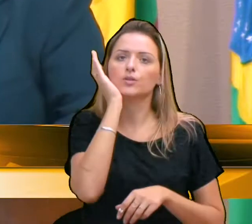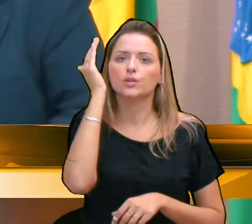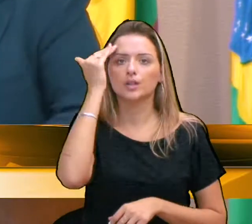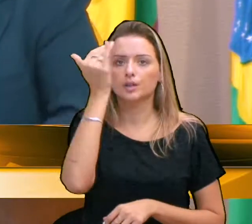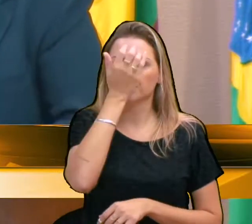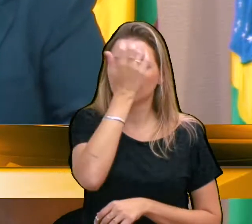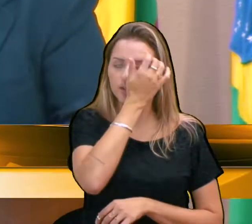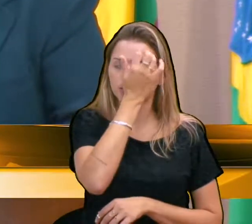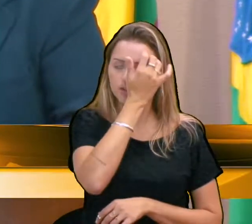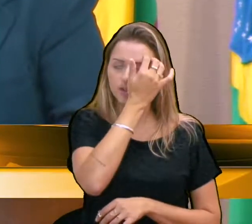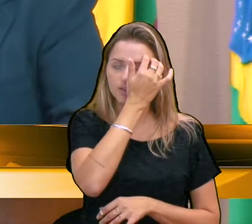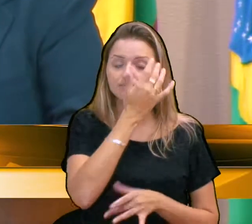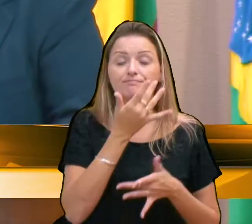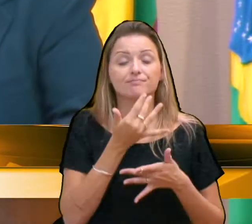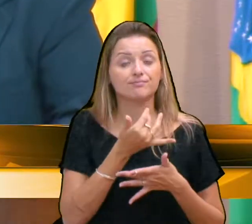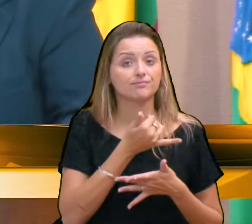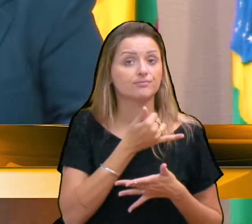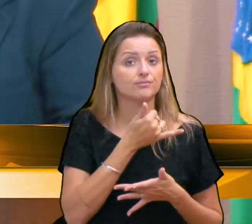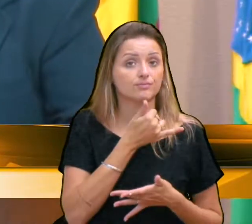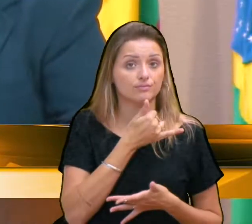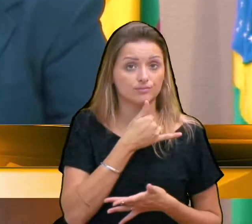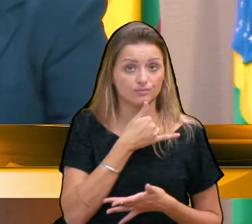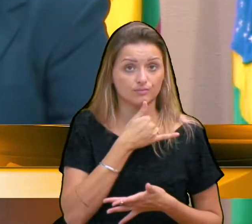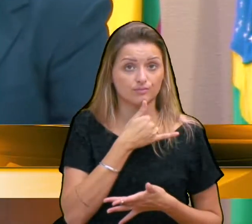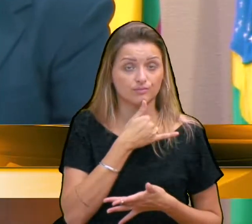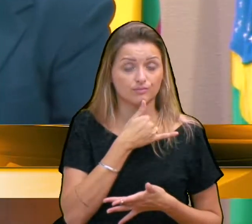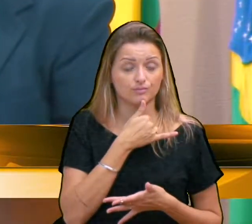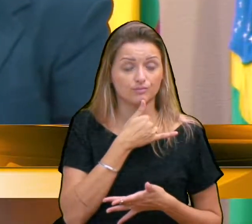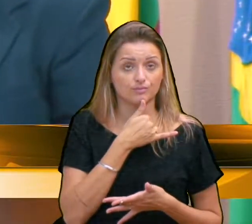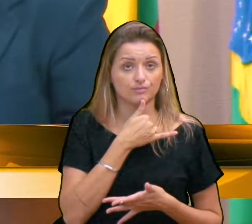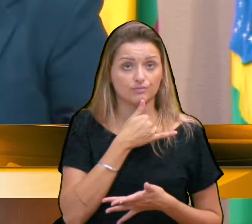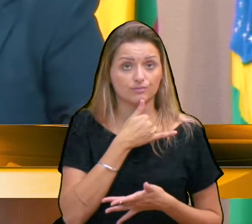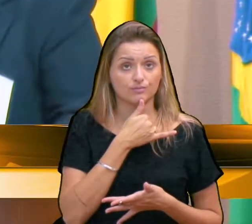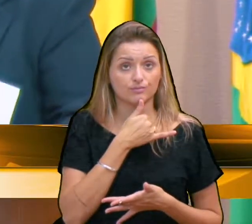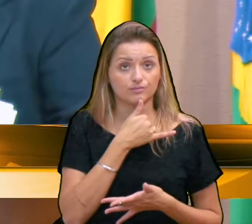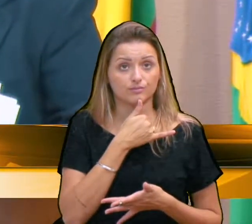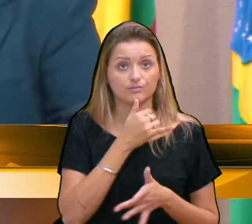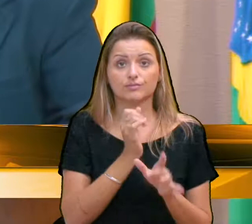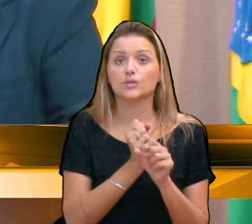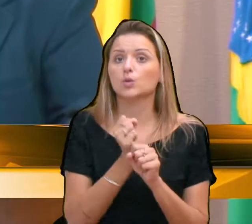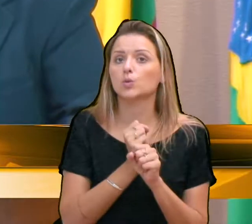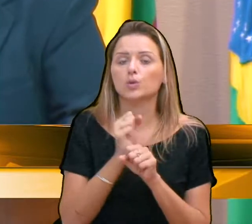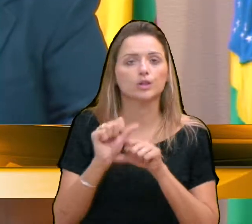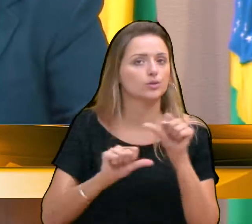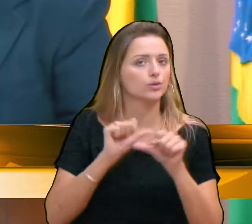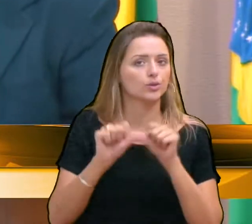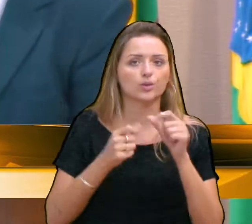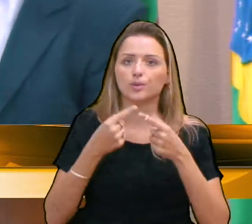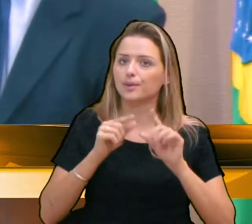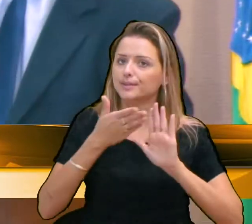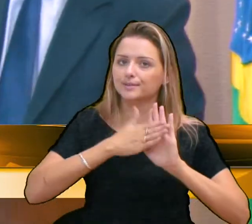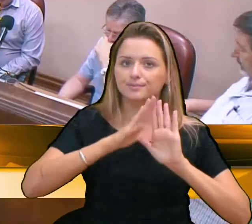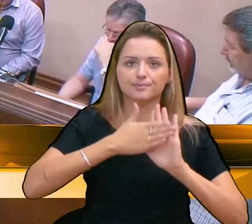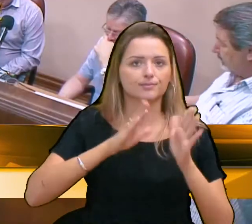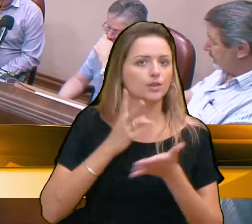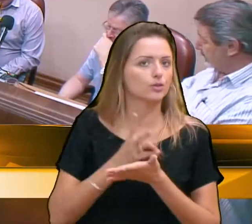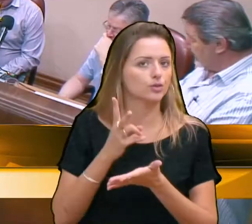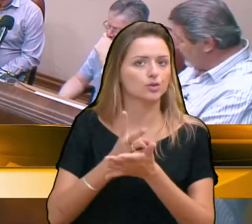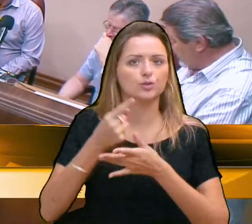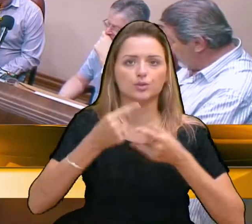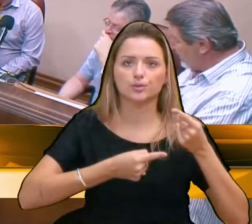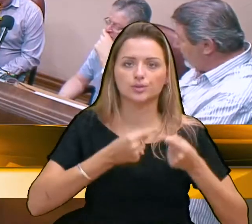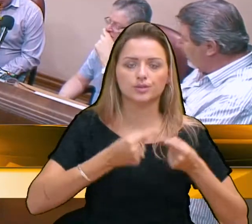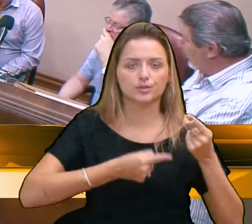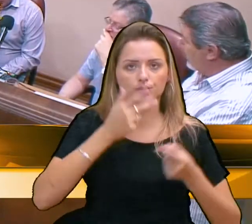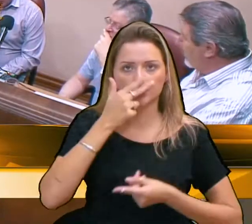vereadora Adinó. Infelizmente, como disse, o ano virou, mas o calendário continua com as mesmas pautas.